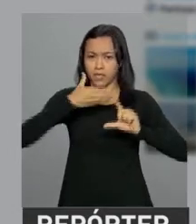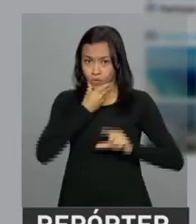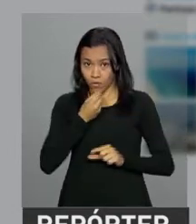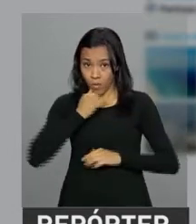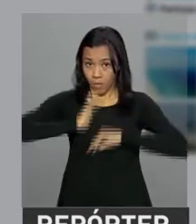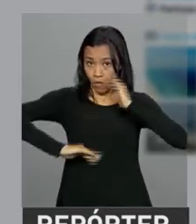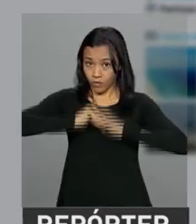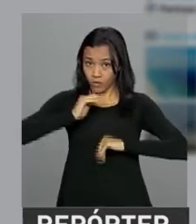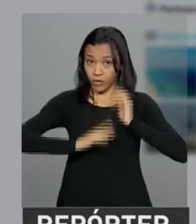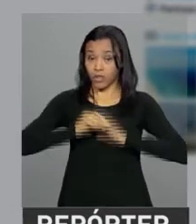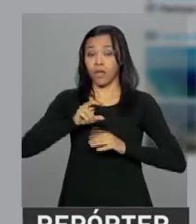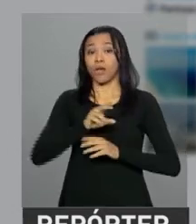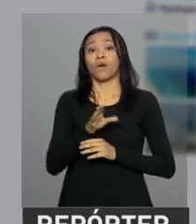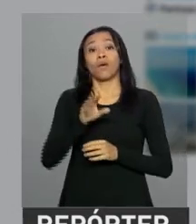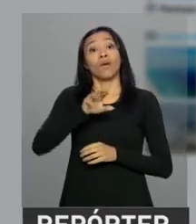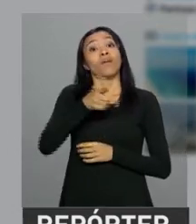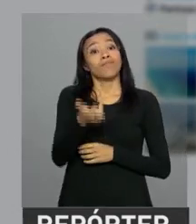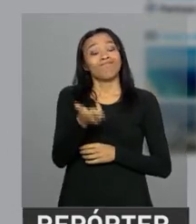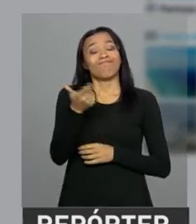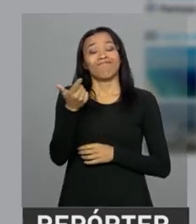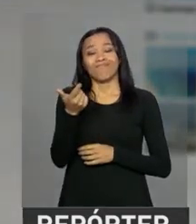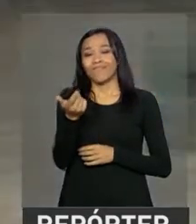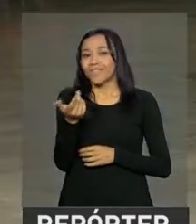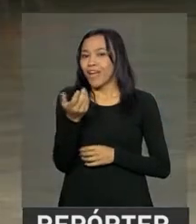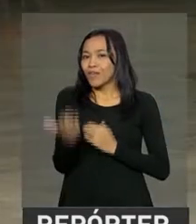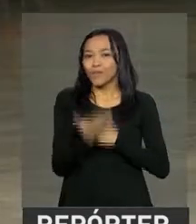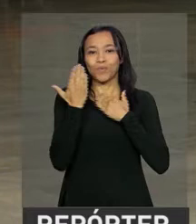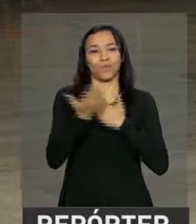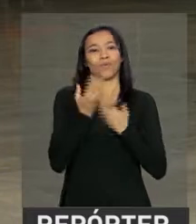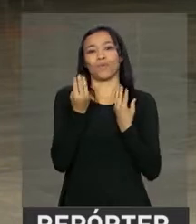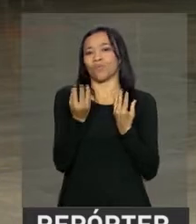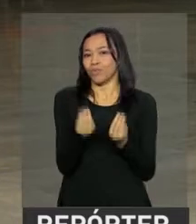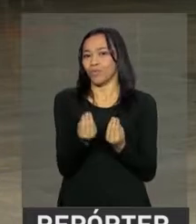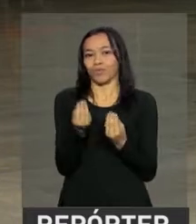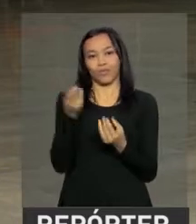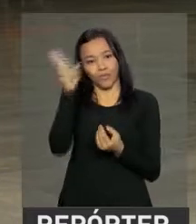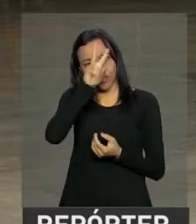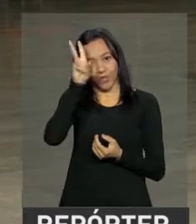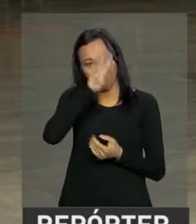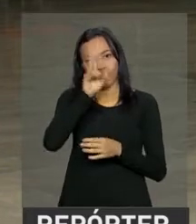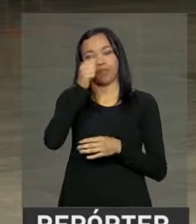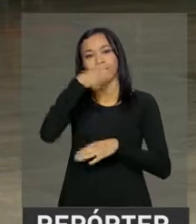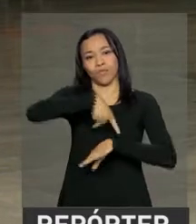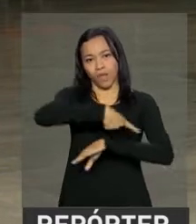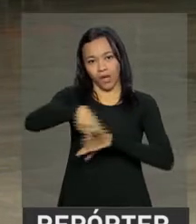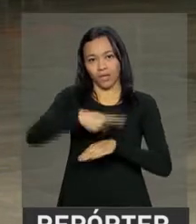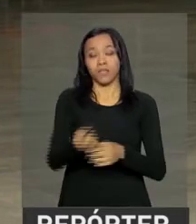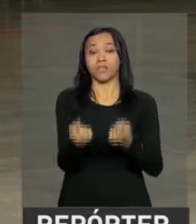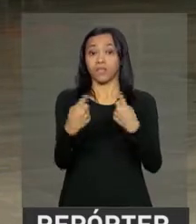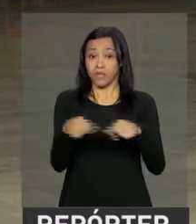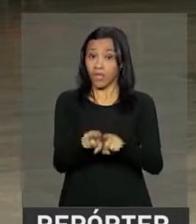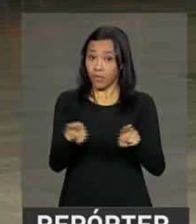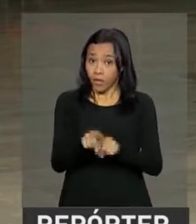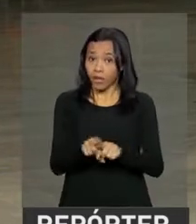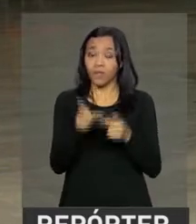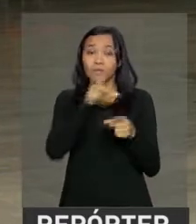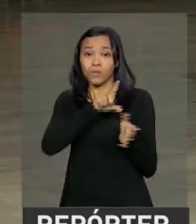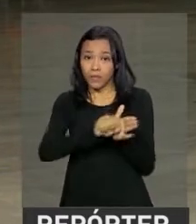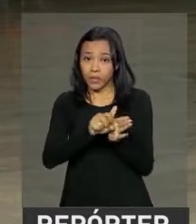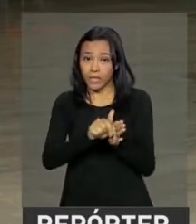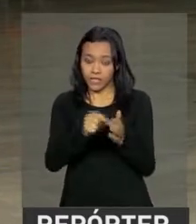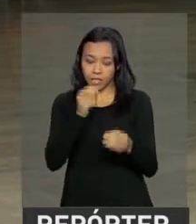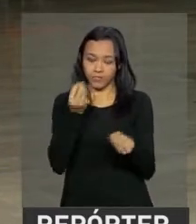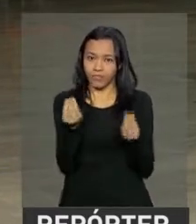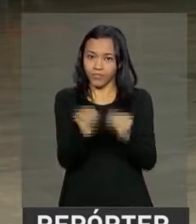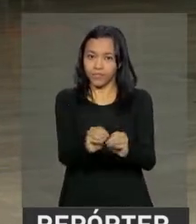de maneira decisiva para lançar luzes sobre a história do país. Ainda no Twitter, Michel Temer lembrou aí